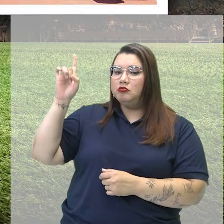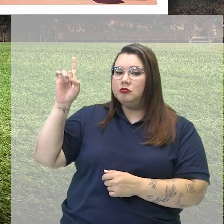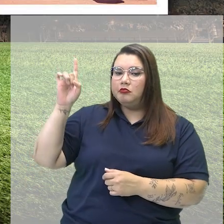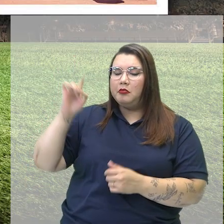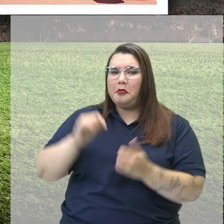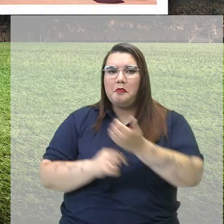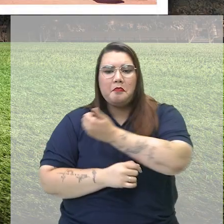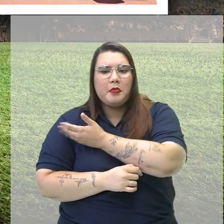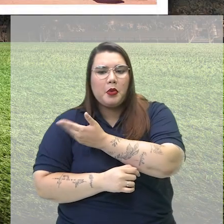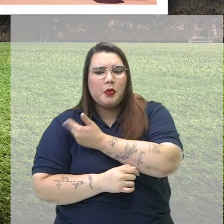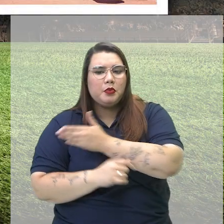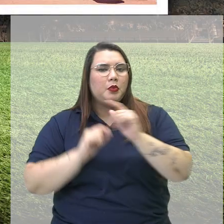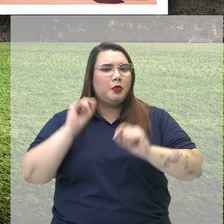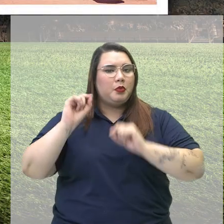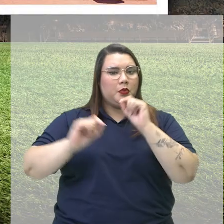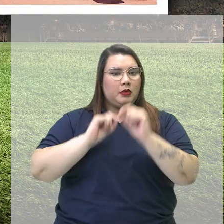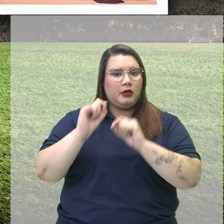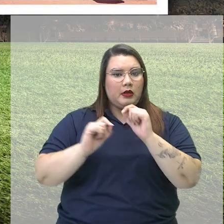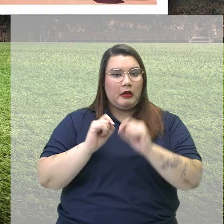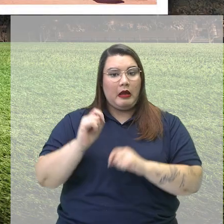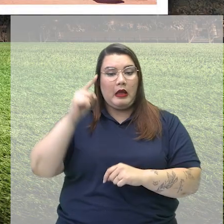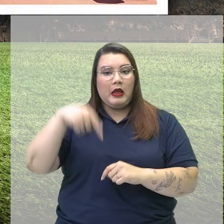preconceito? O preconceito é uma ideia